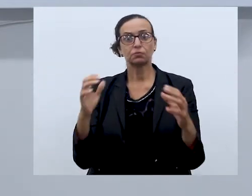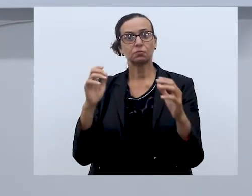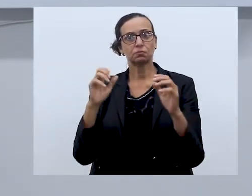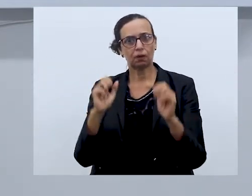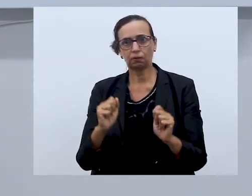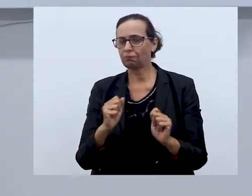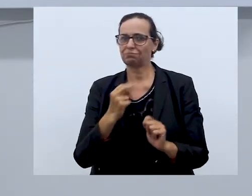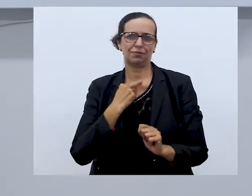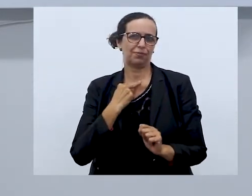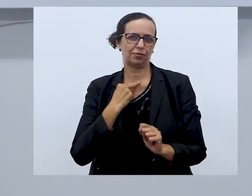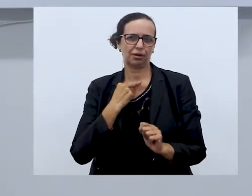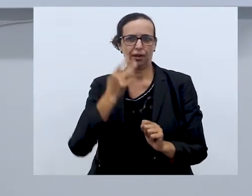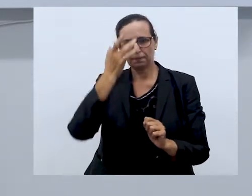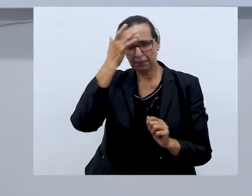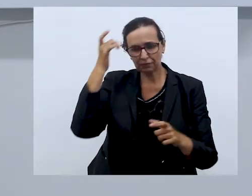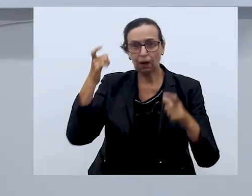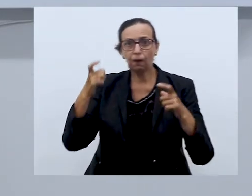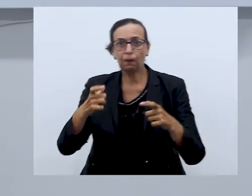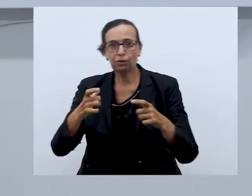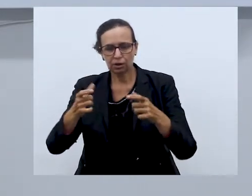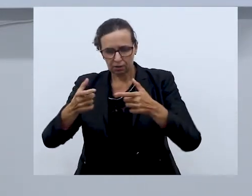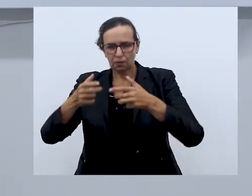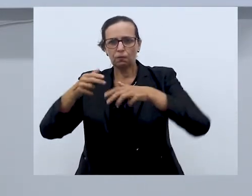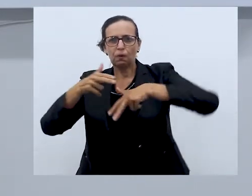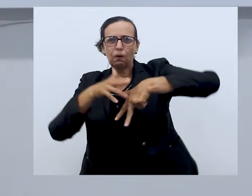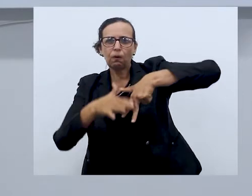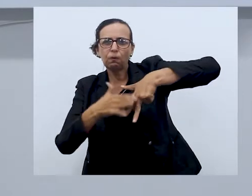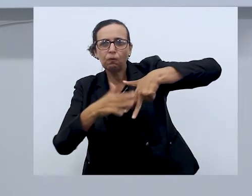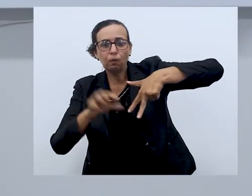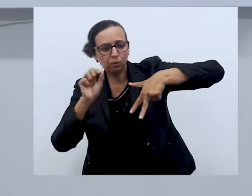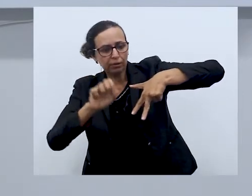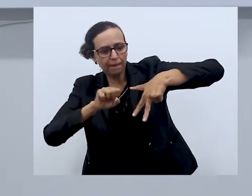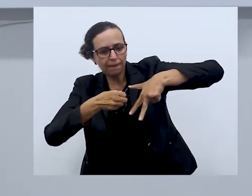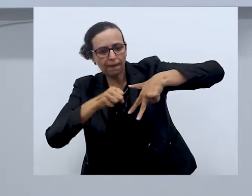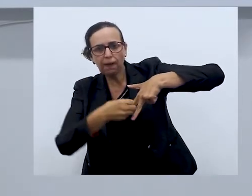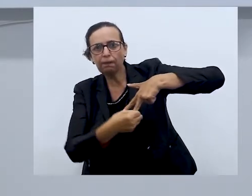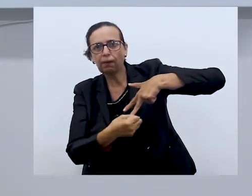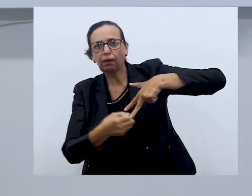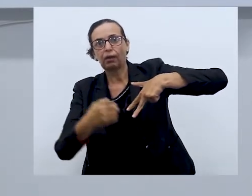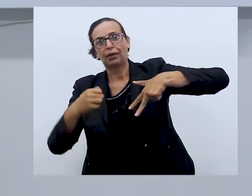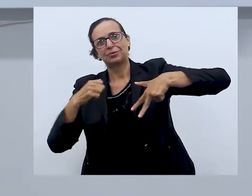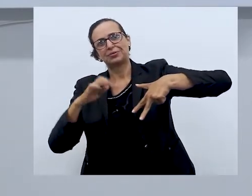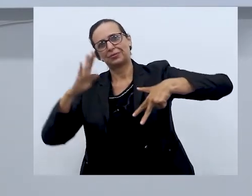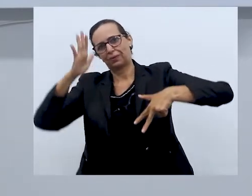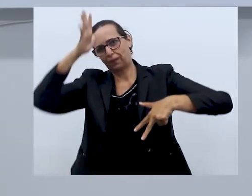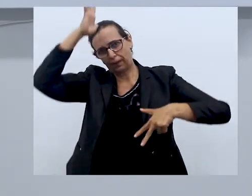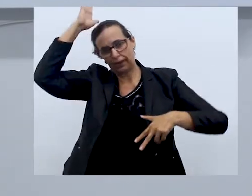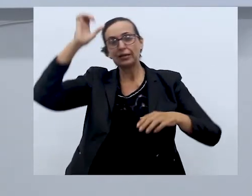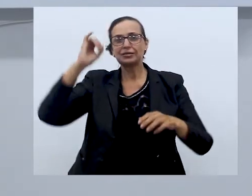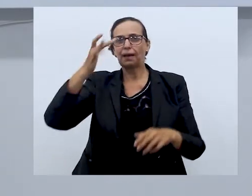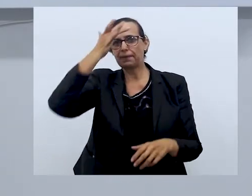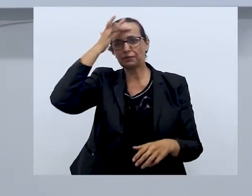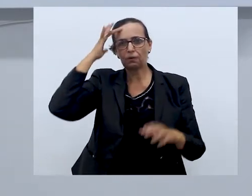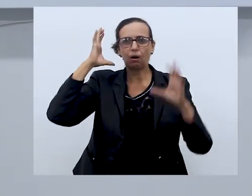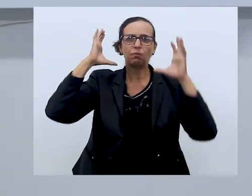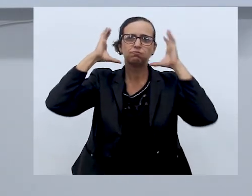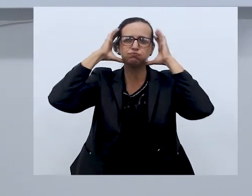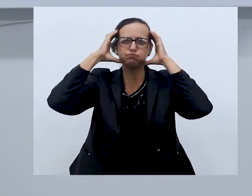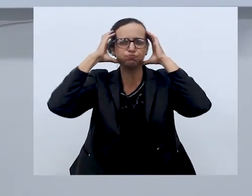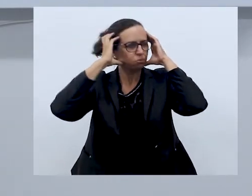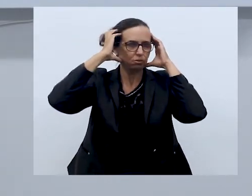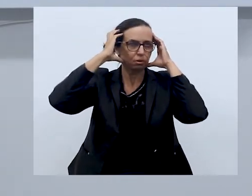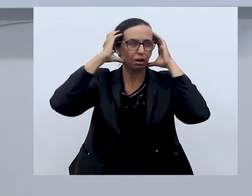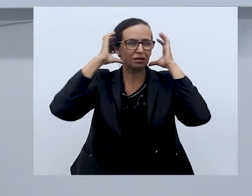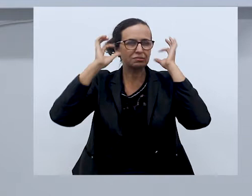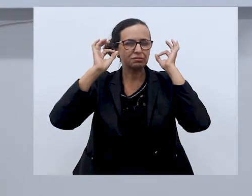piorar a situação. Em seguida, você deve observar o local traumatizado. Em caso grave, imediatamente você procura o pronto-socorro. Na